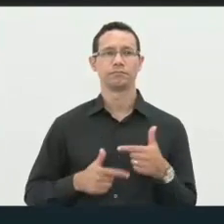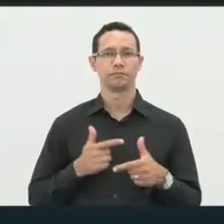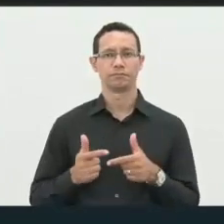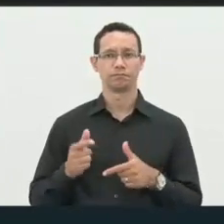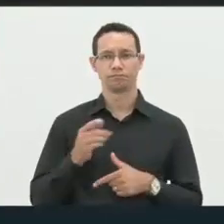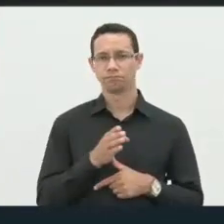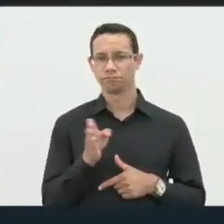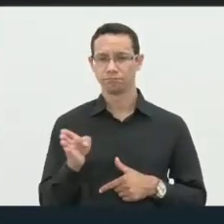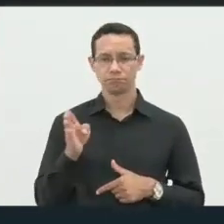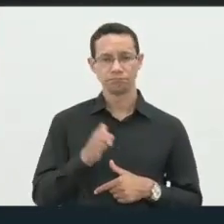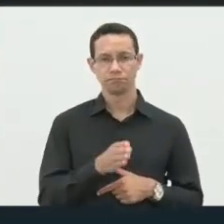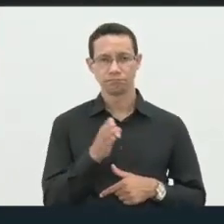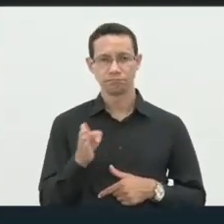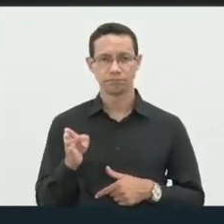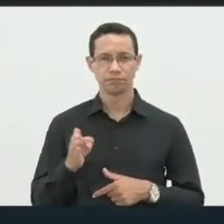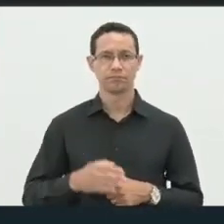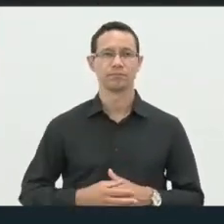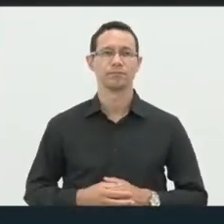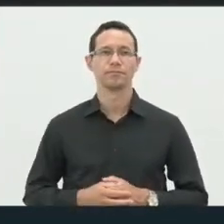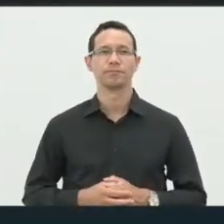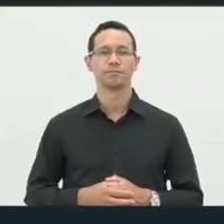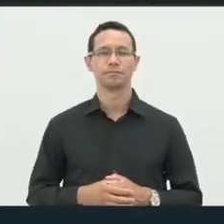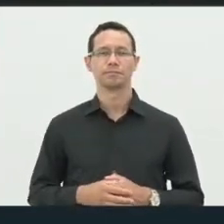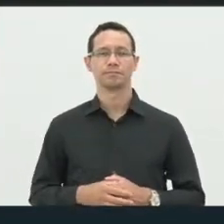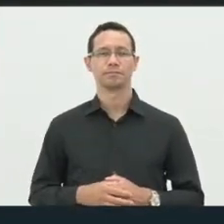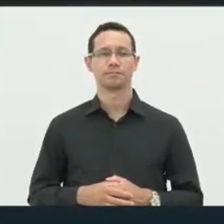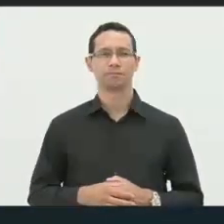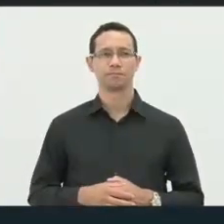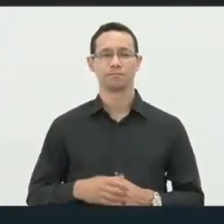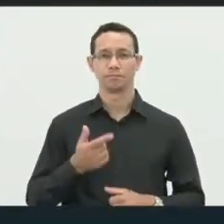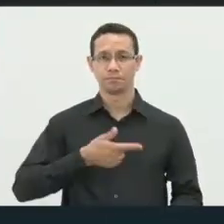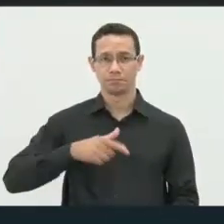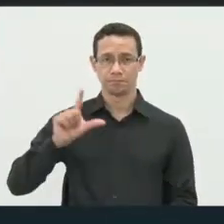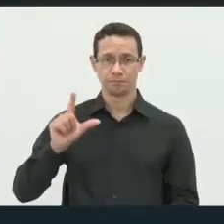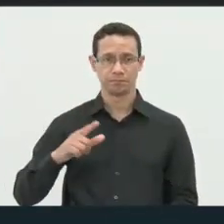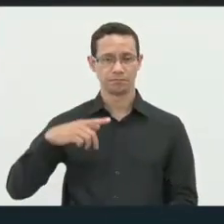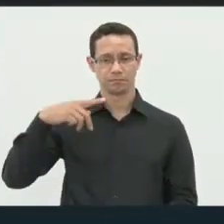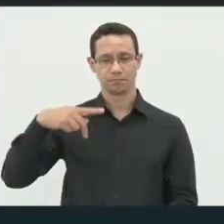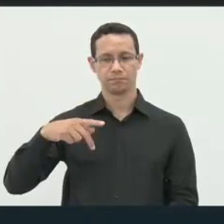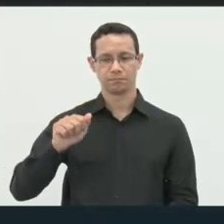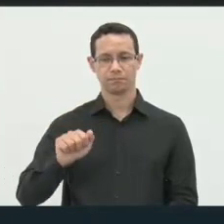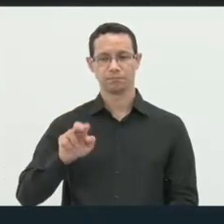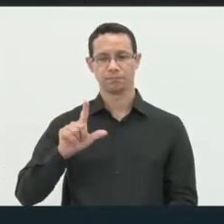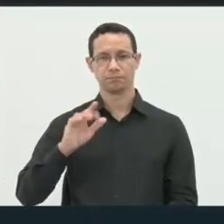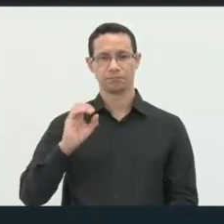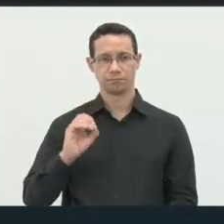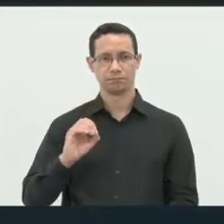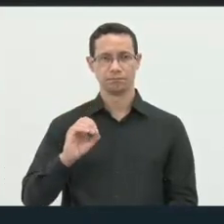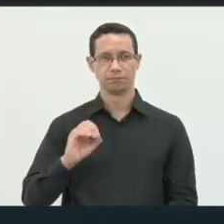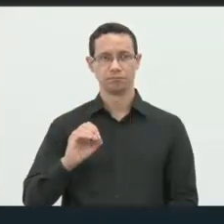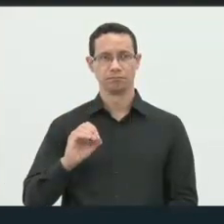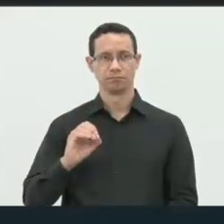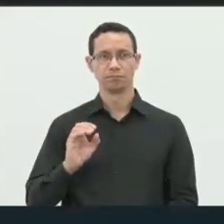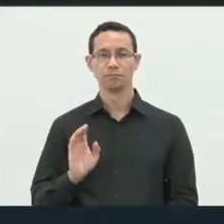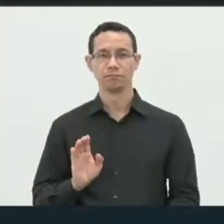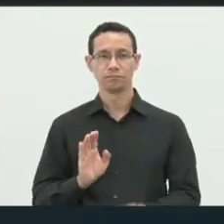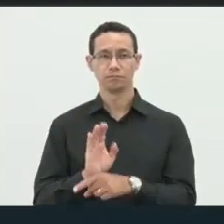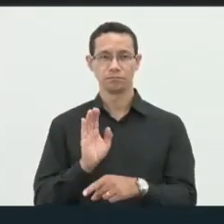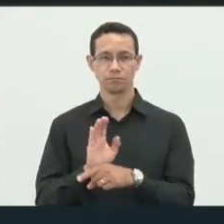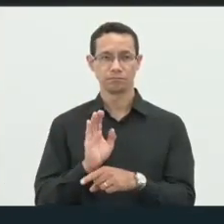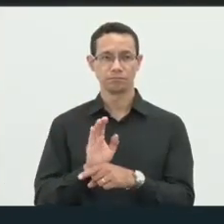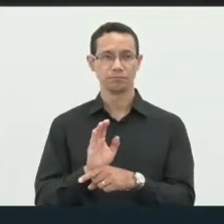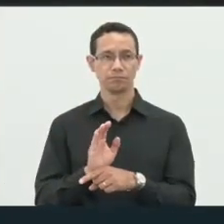e finalmente ao Paulo Caruso que fez política pelo Cartoon